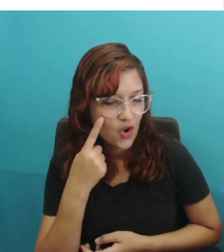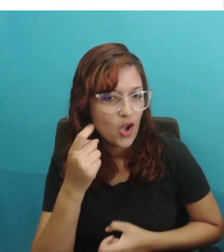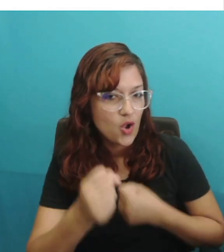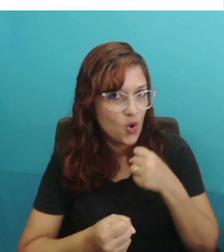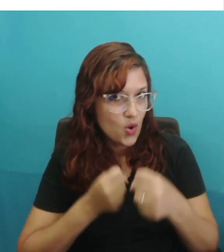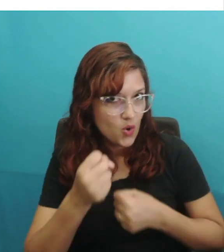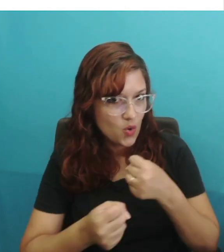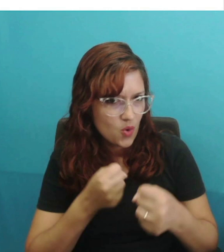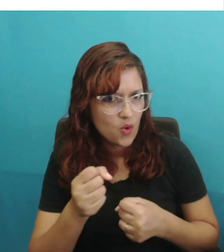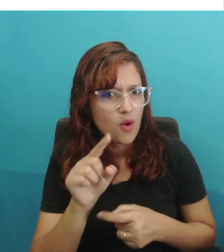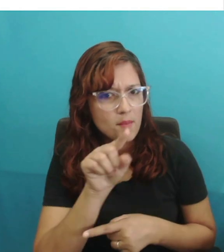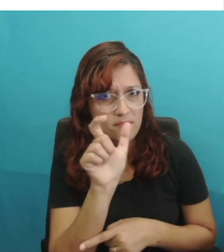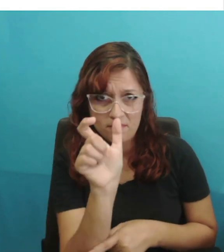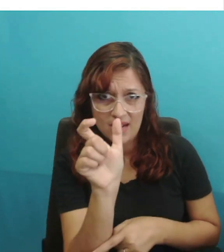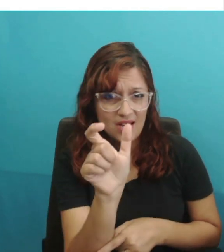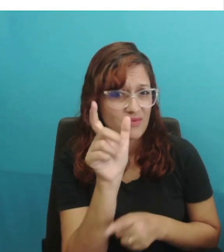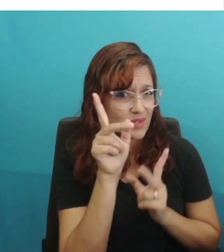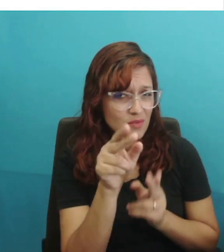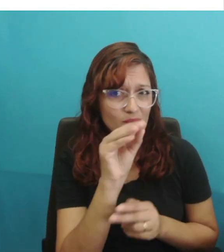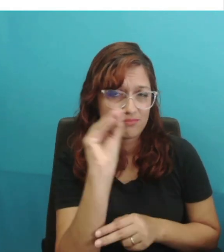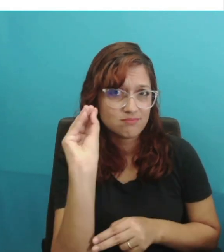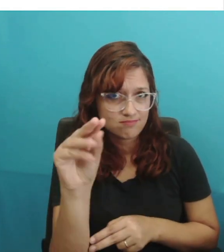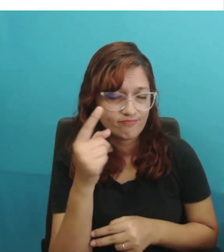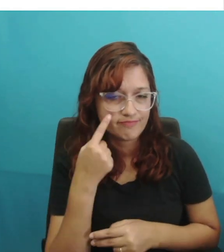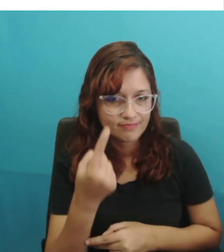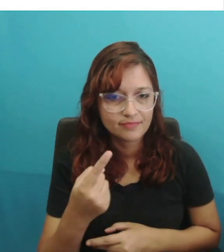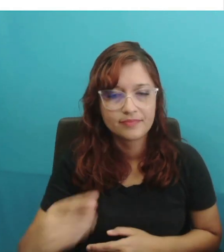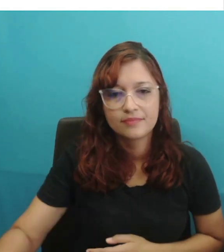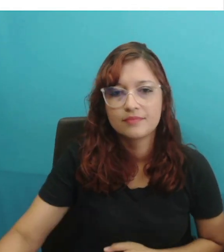Lembra do site? Vamos dar uma olhada. A